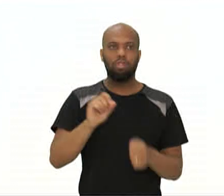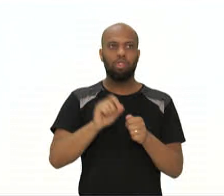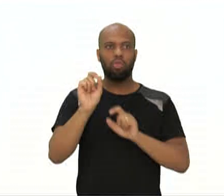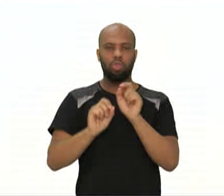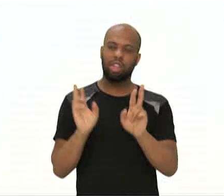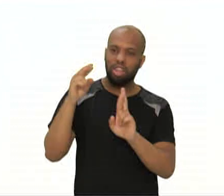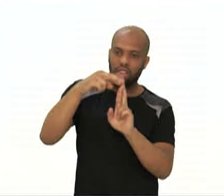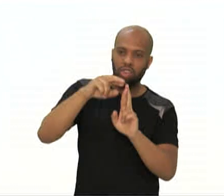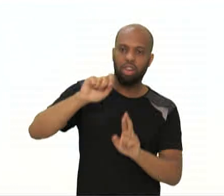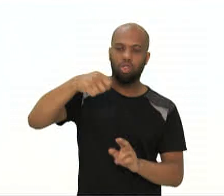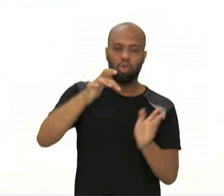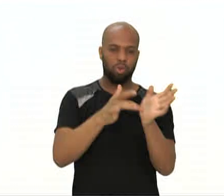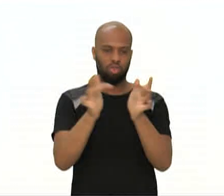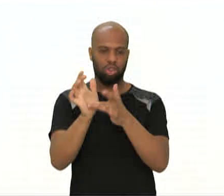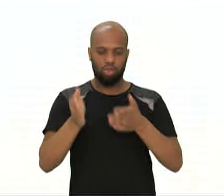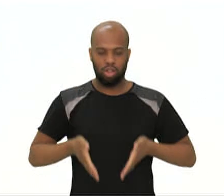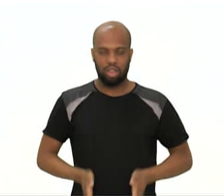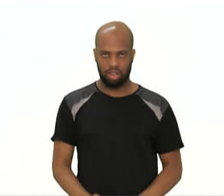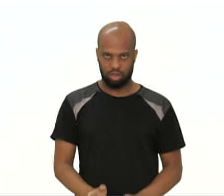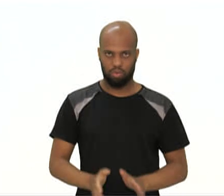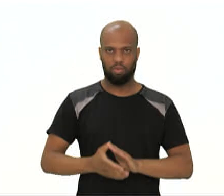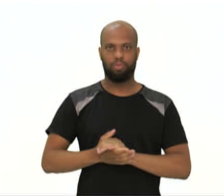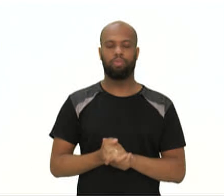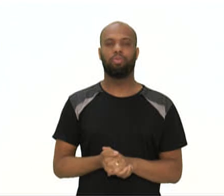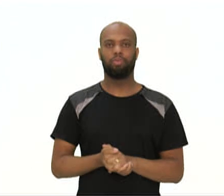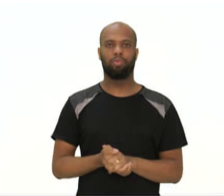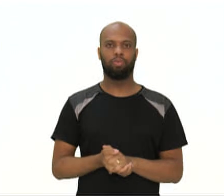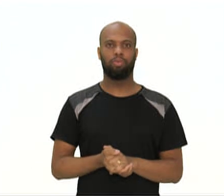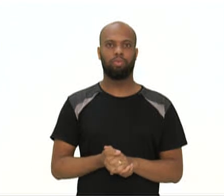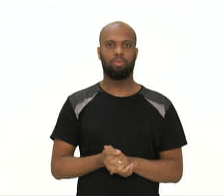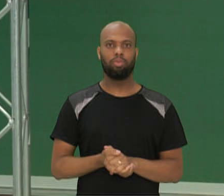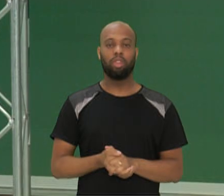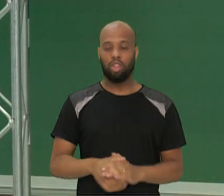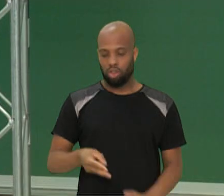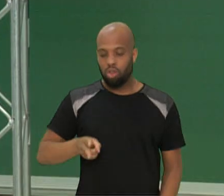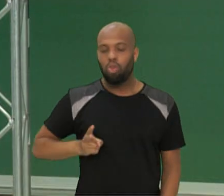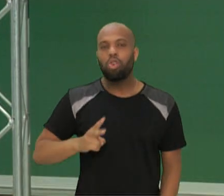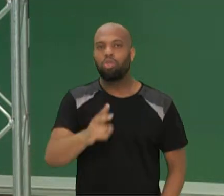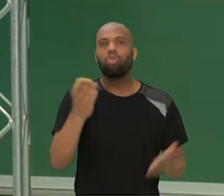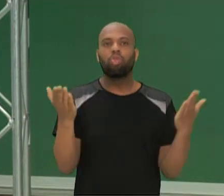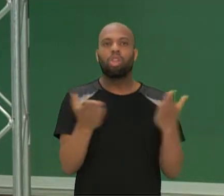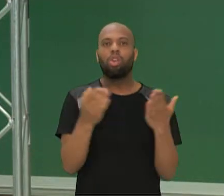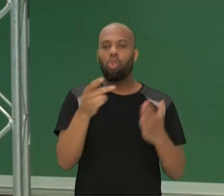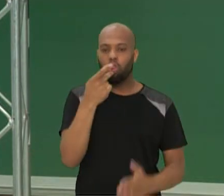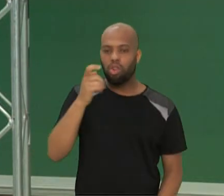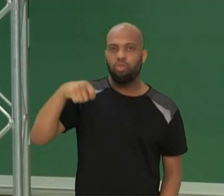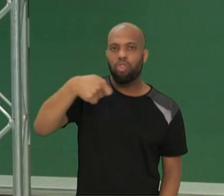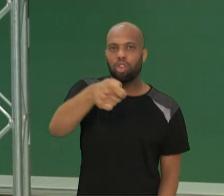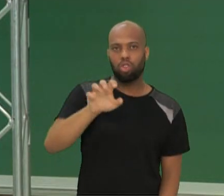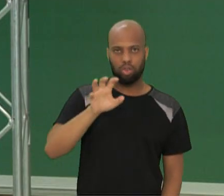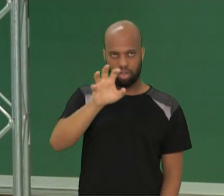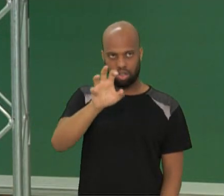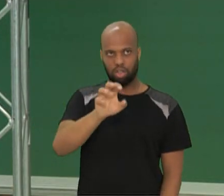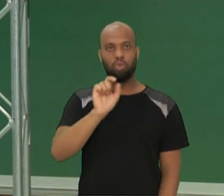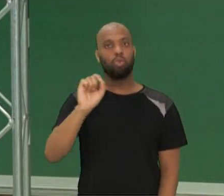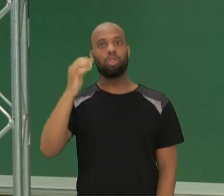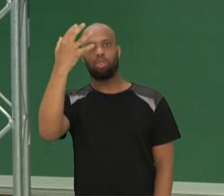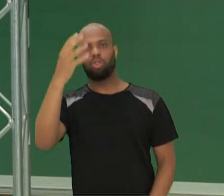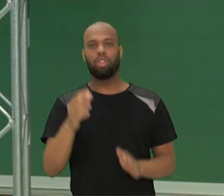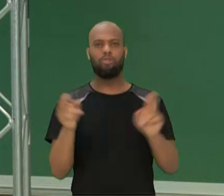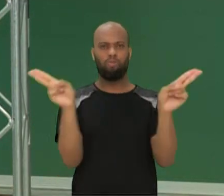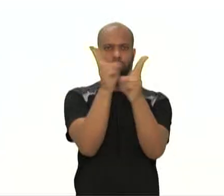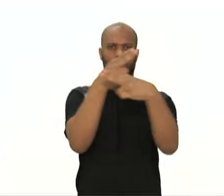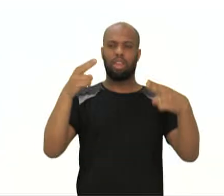referindo-se ao menino Jesus, relacionando com o Natal. Continuando aqui a tratar do El Niño, observe que os